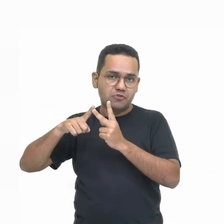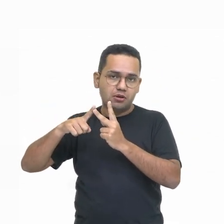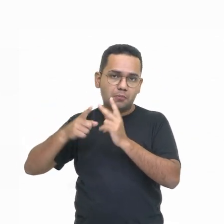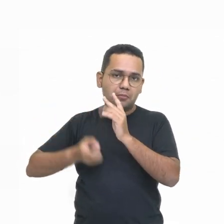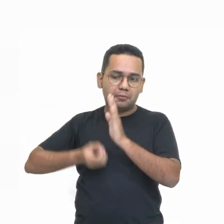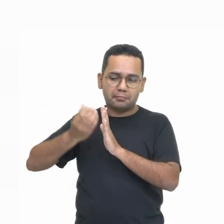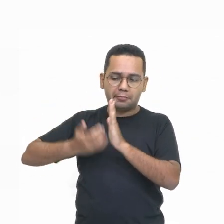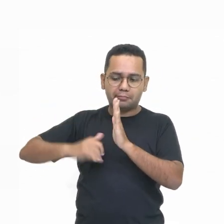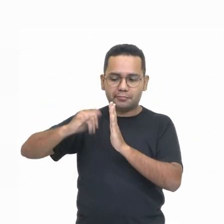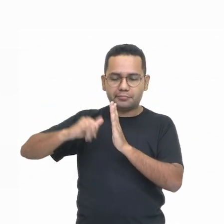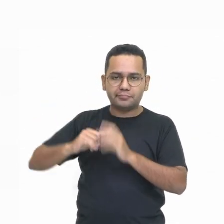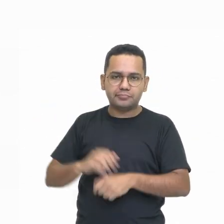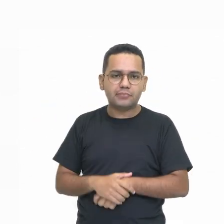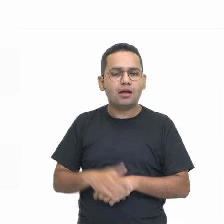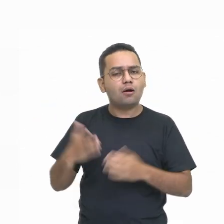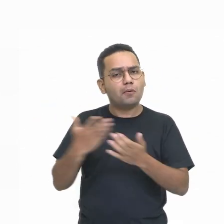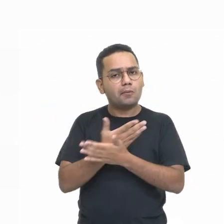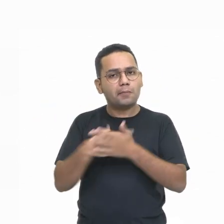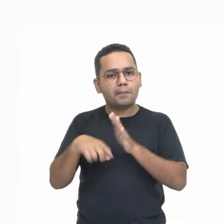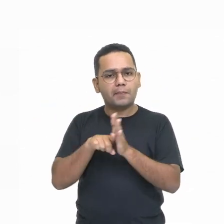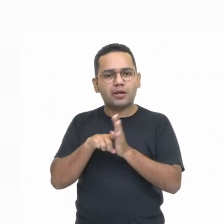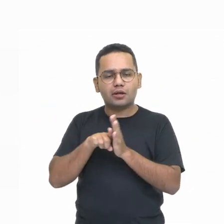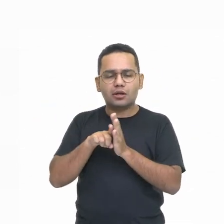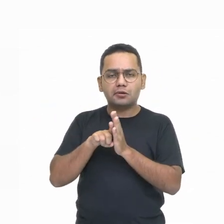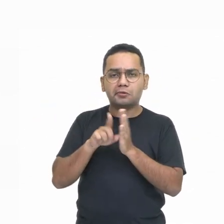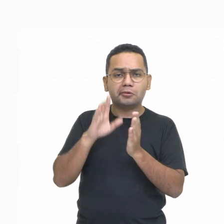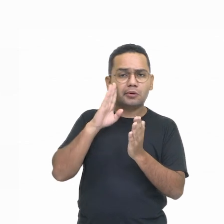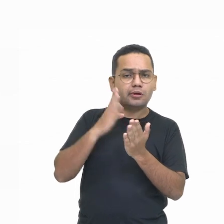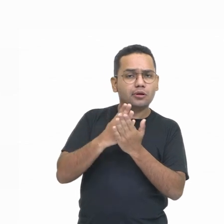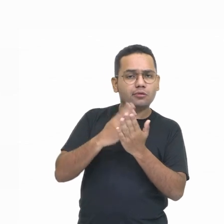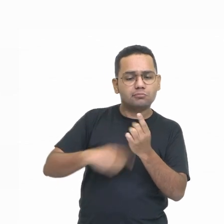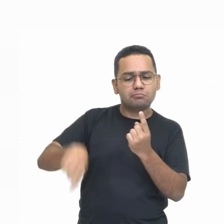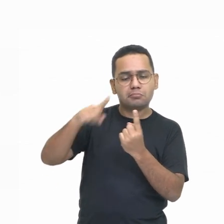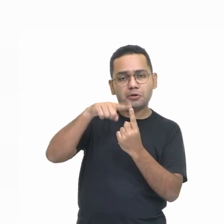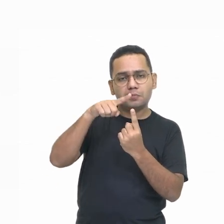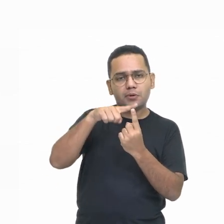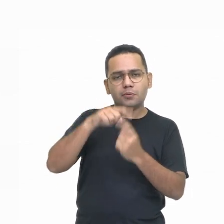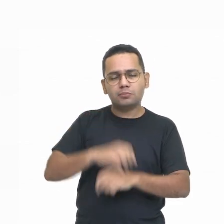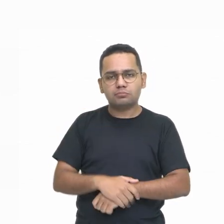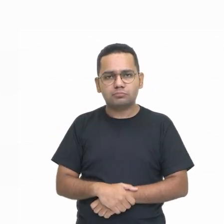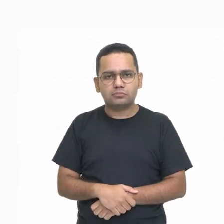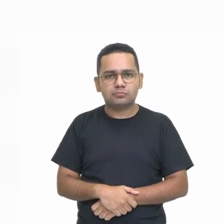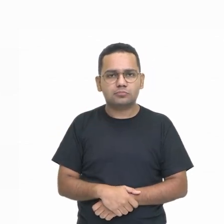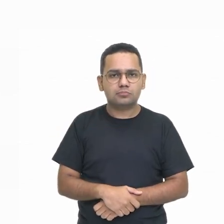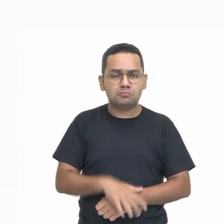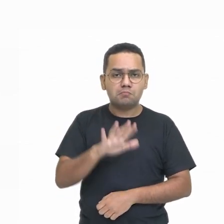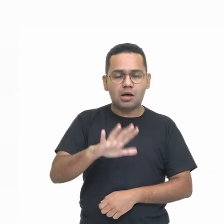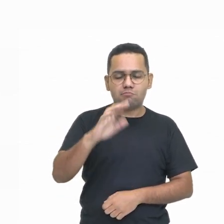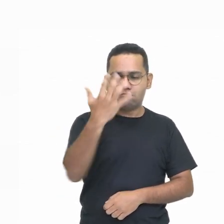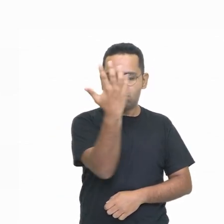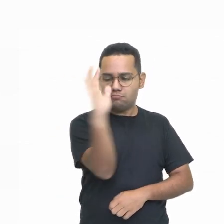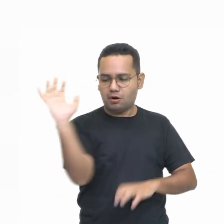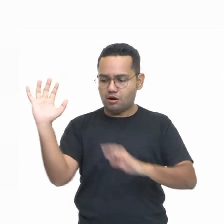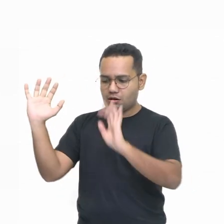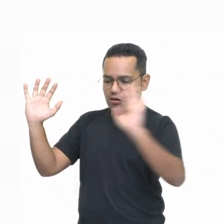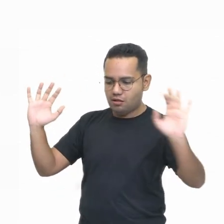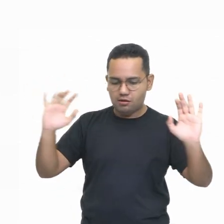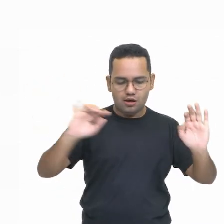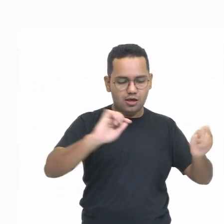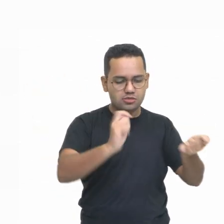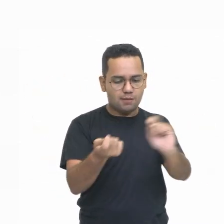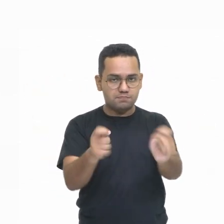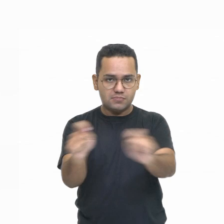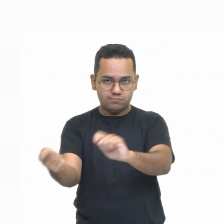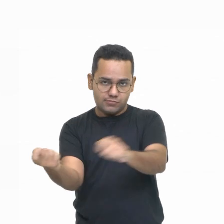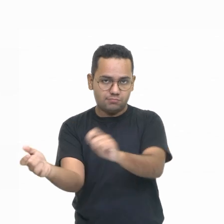teoria heterotrófica, eles falaram que as condições ambientais foram modificando ao longo do tempo e